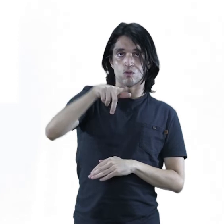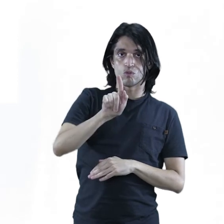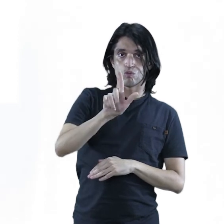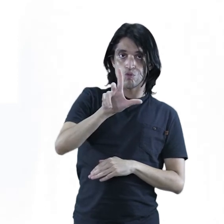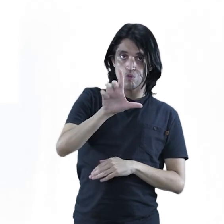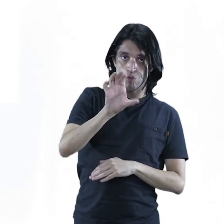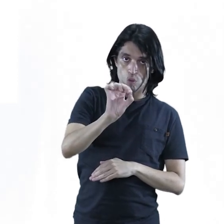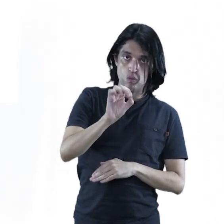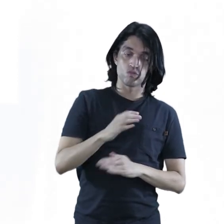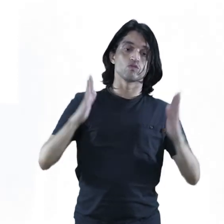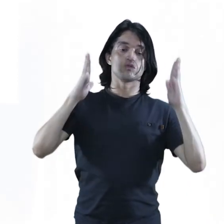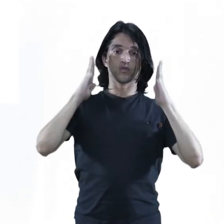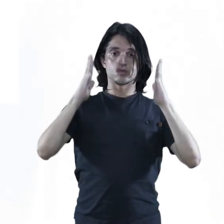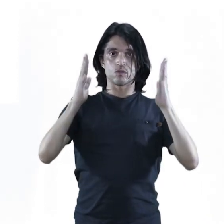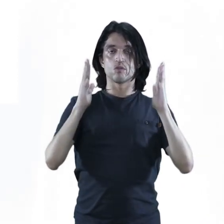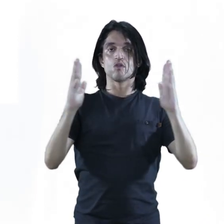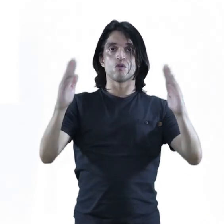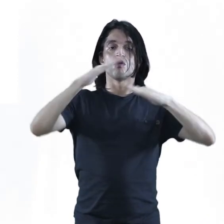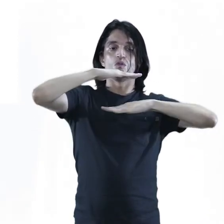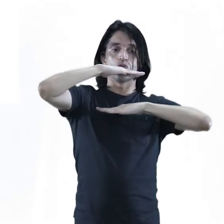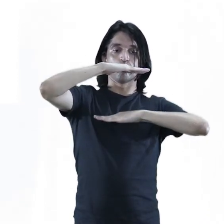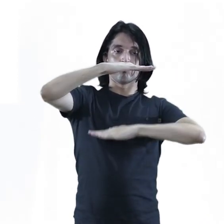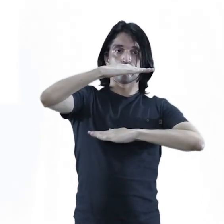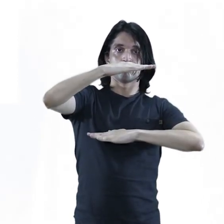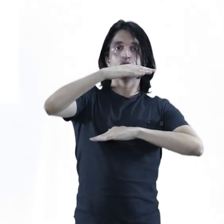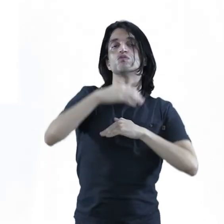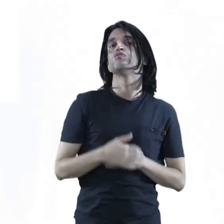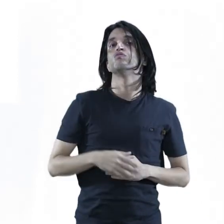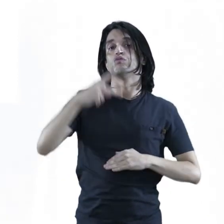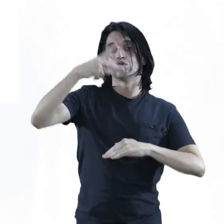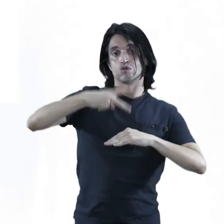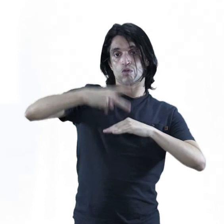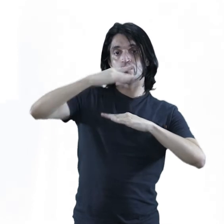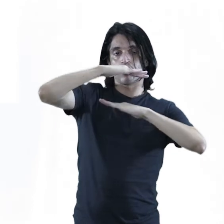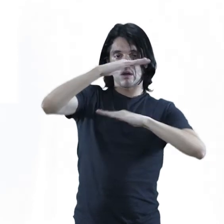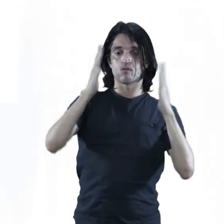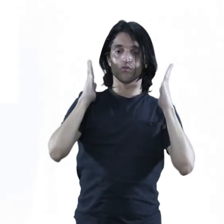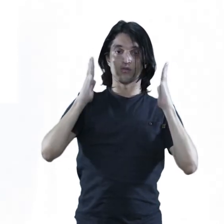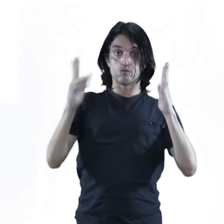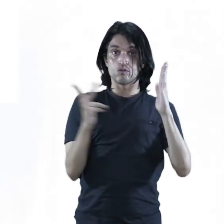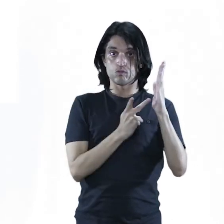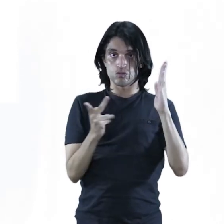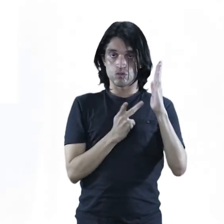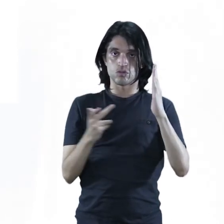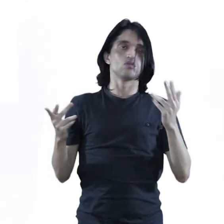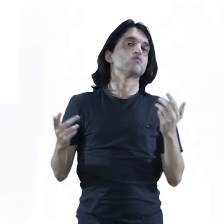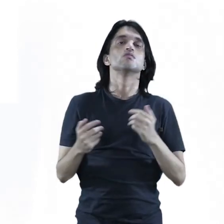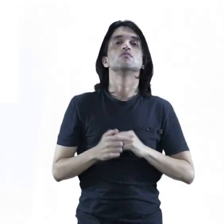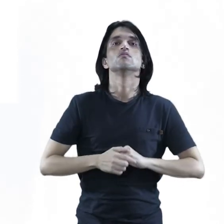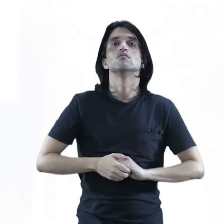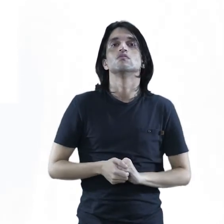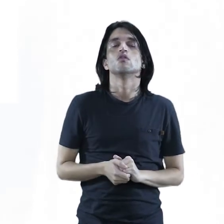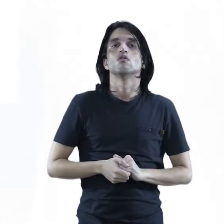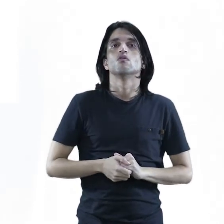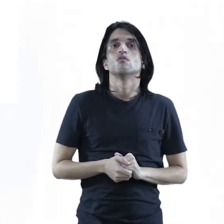ângulos retos, os lados opostos são paralelos e de mesmo comprimento. Losango, é todo paralelogramo que possui os 4 lados